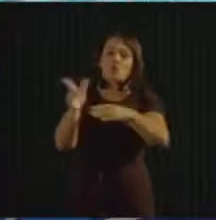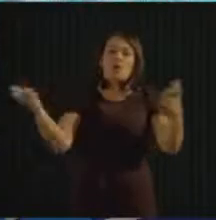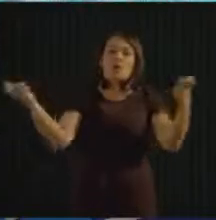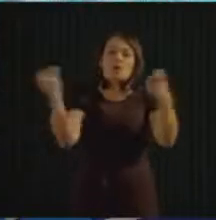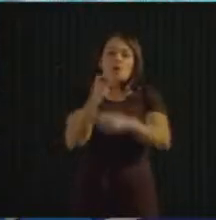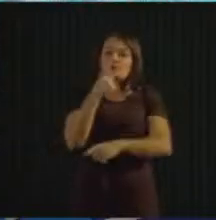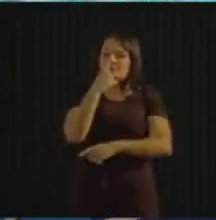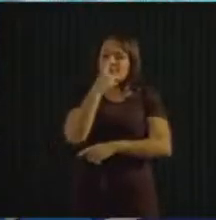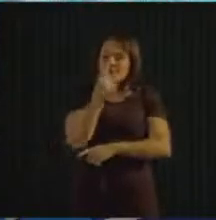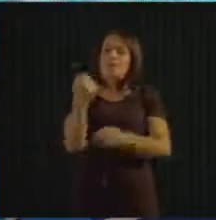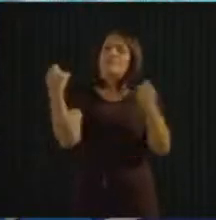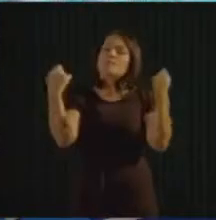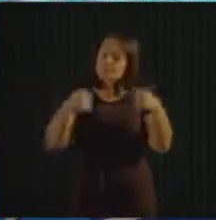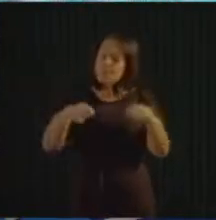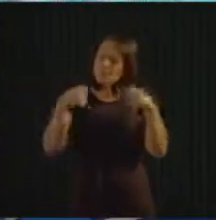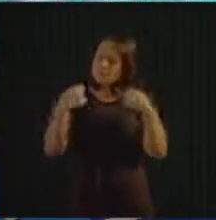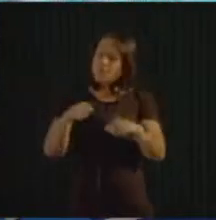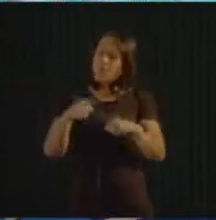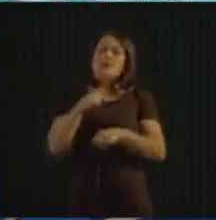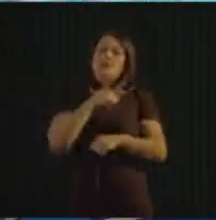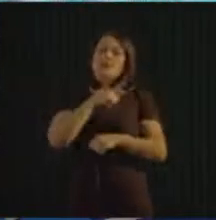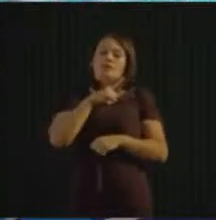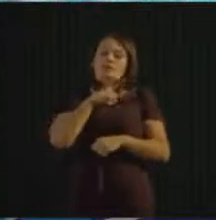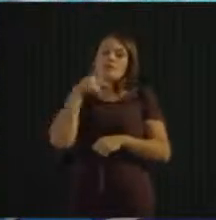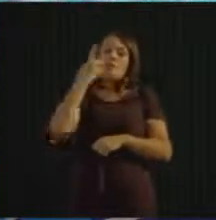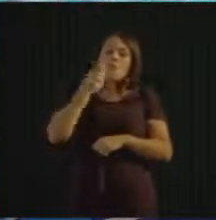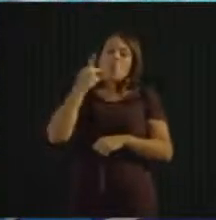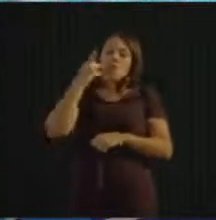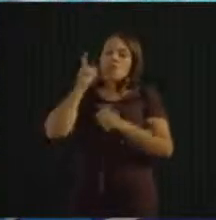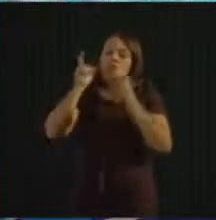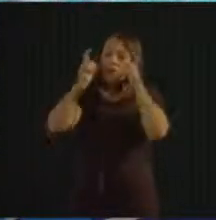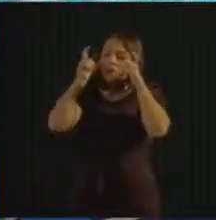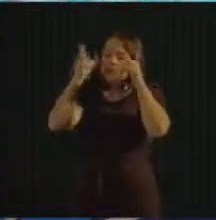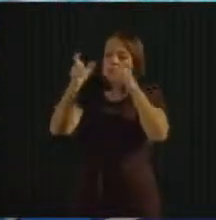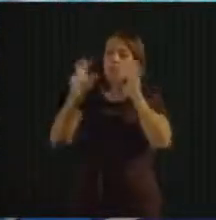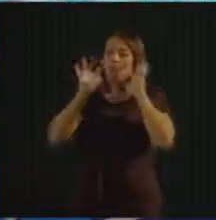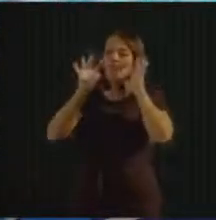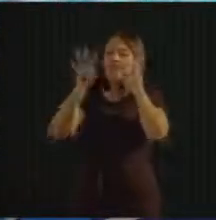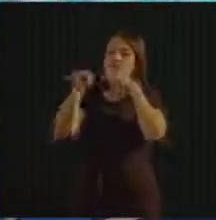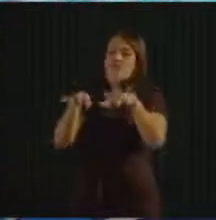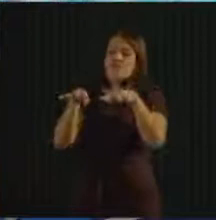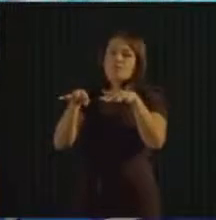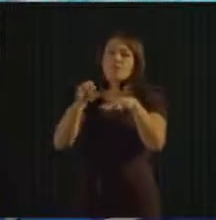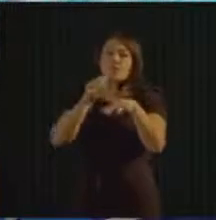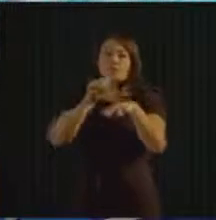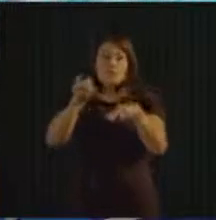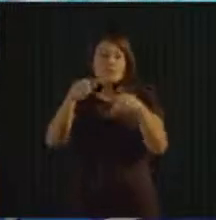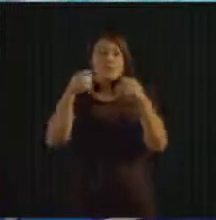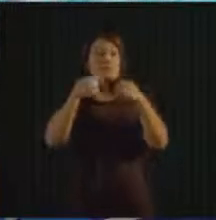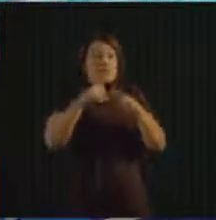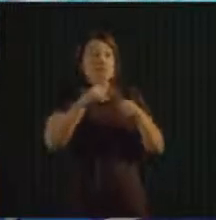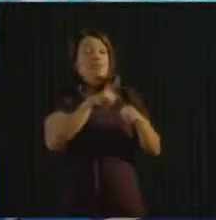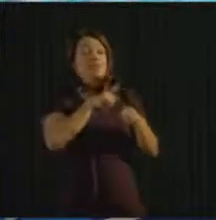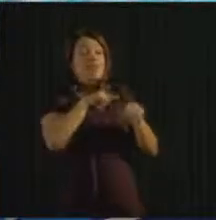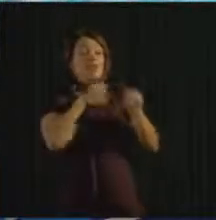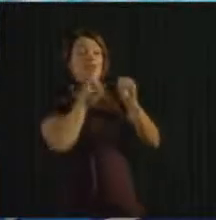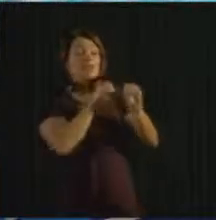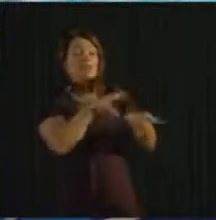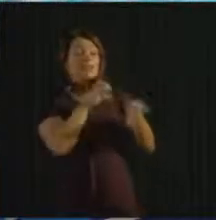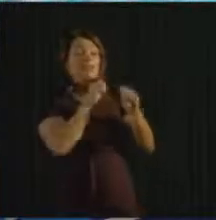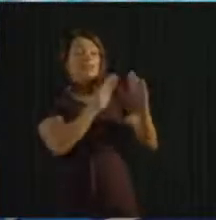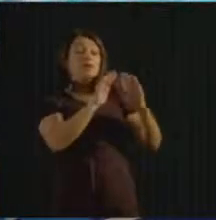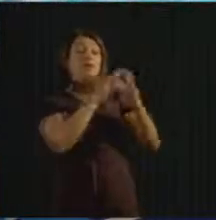isso não tem solução. Não tem solução. Se não tiver a educação ambiental nas